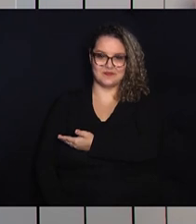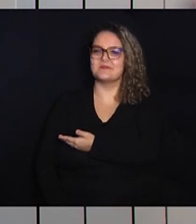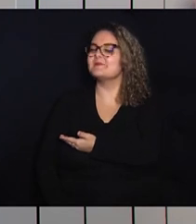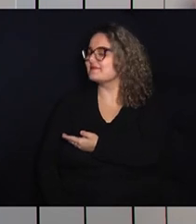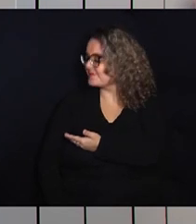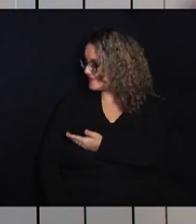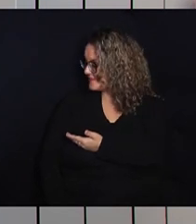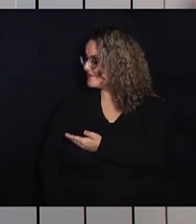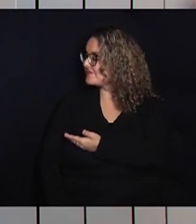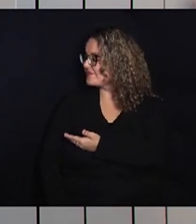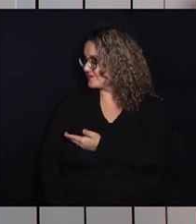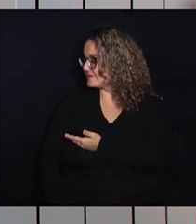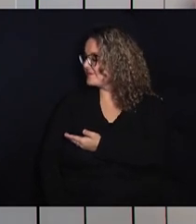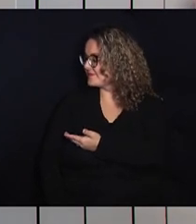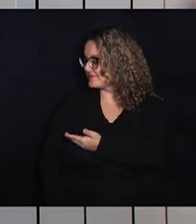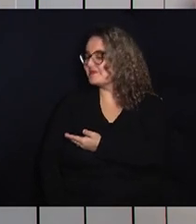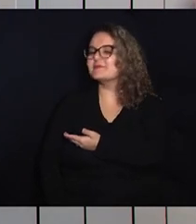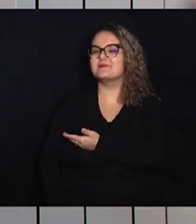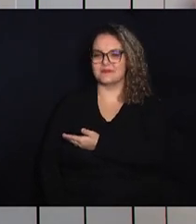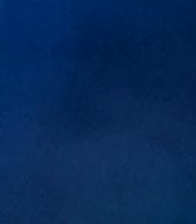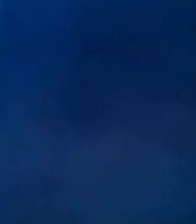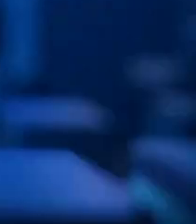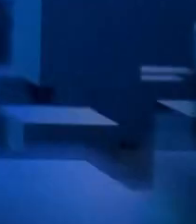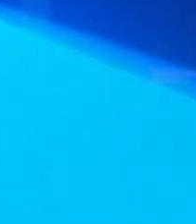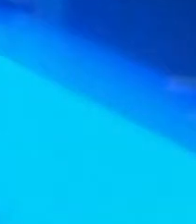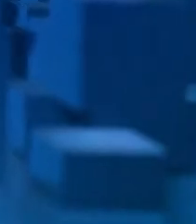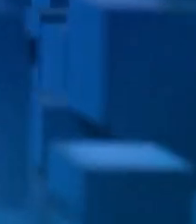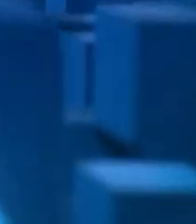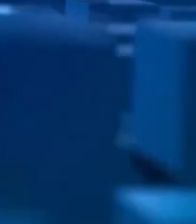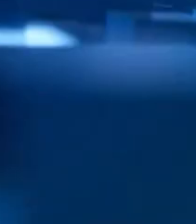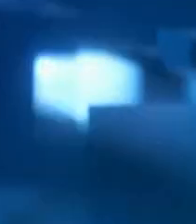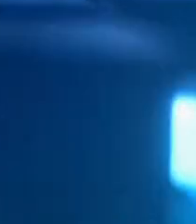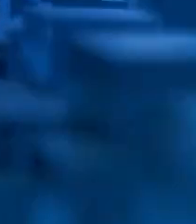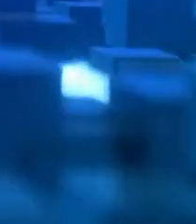www.sp.lege.br.